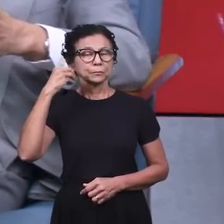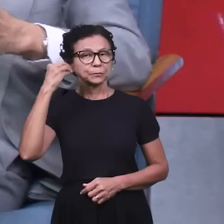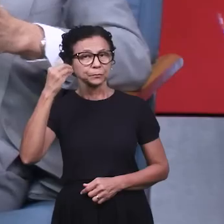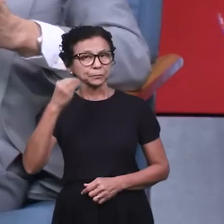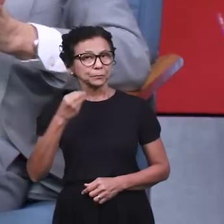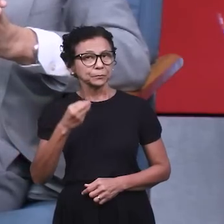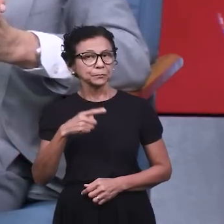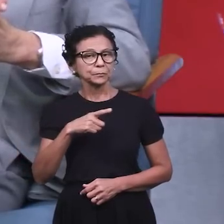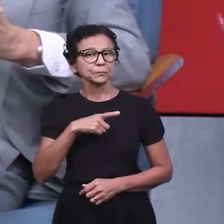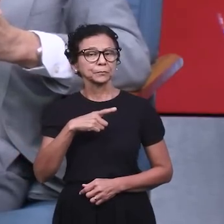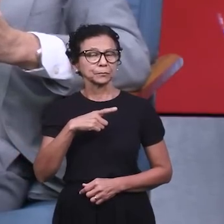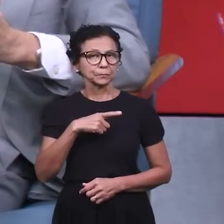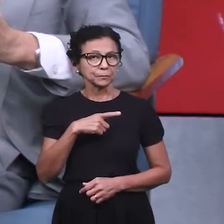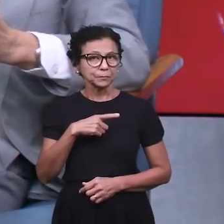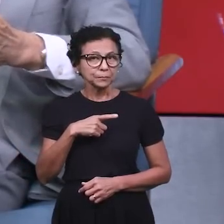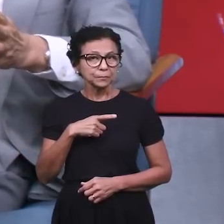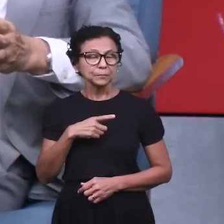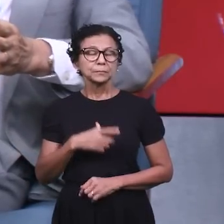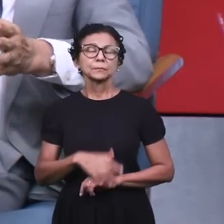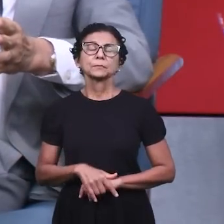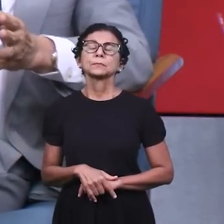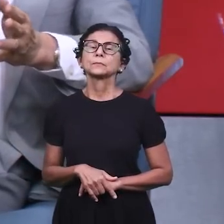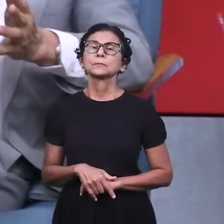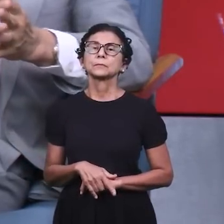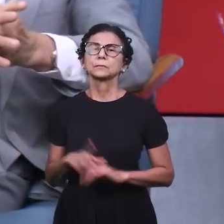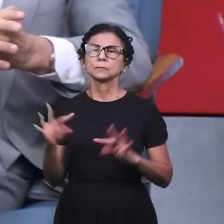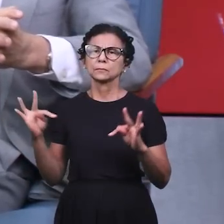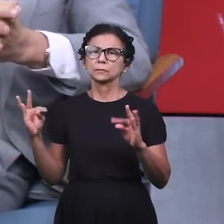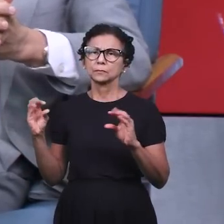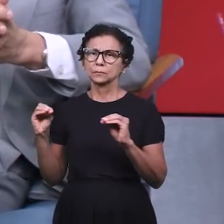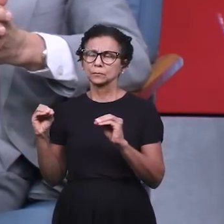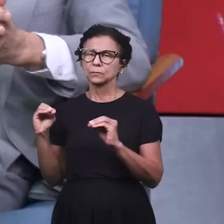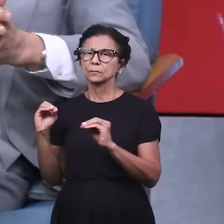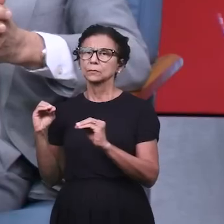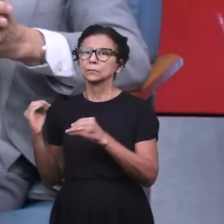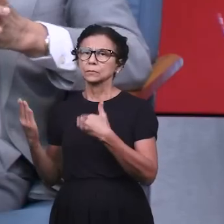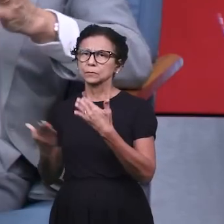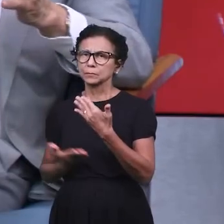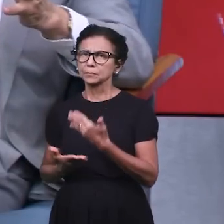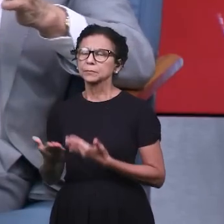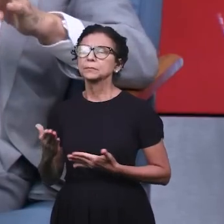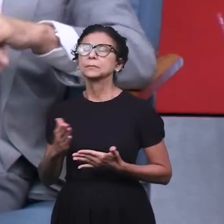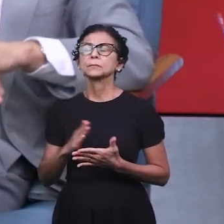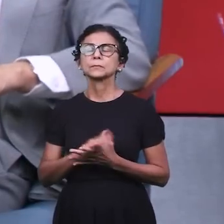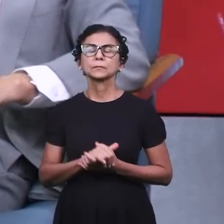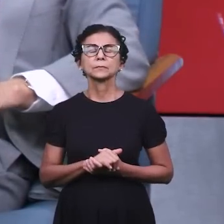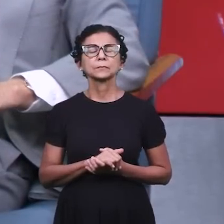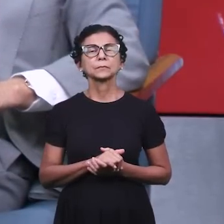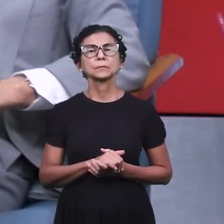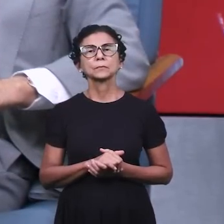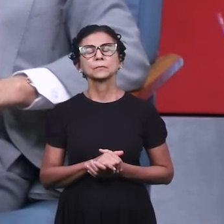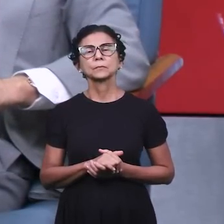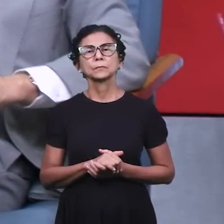nós temos hoje, a igreja tem tido essa experiência. Por exemplo,